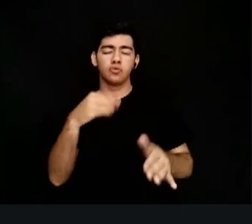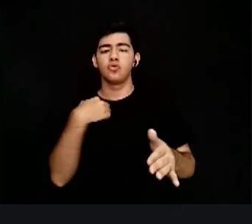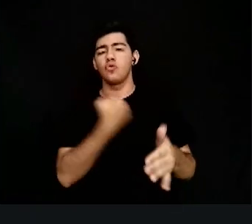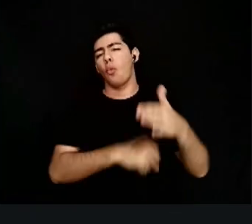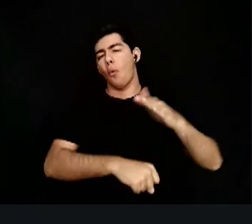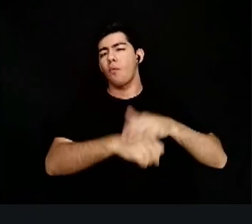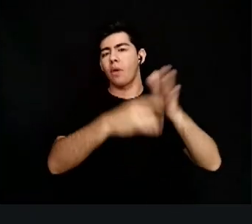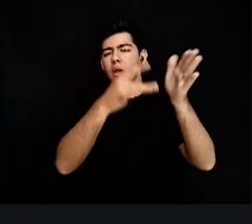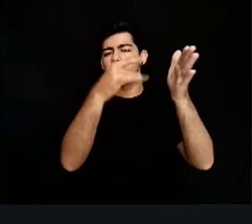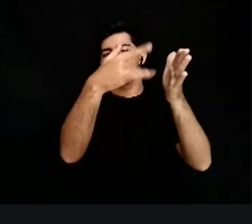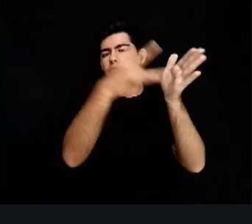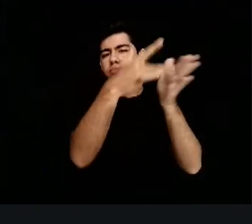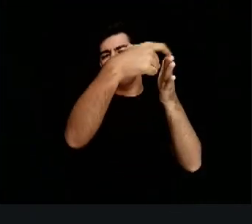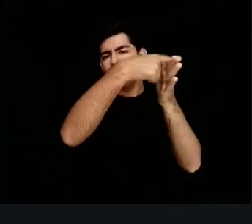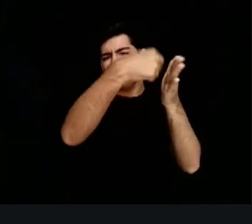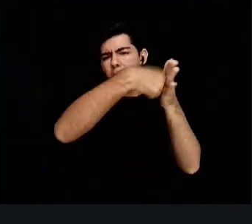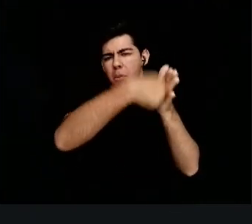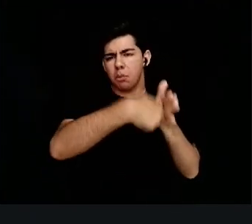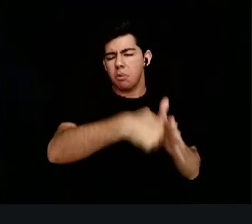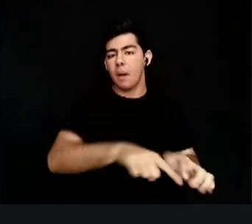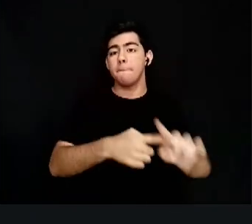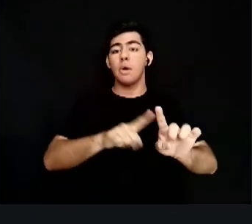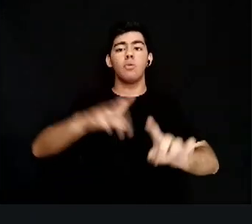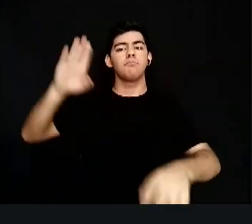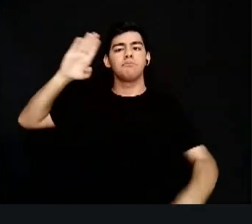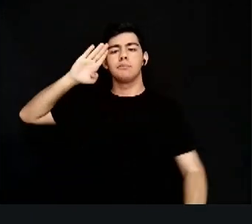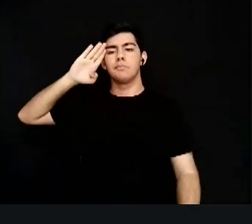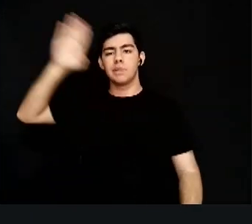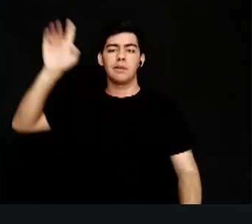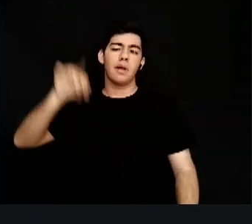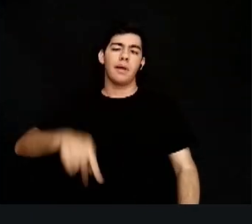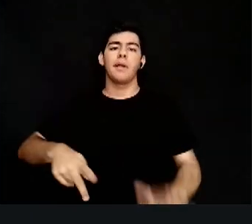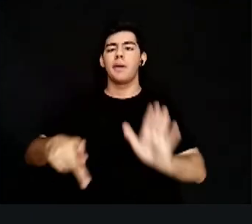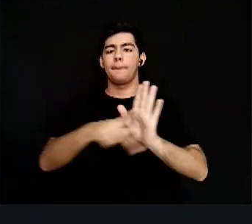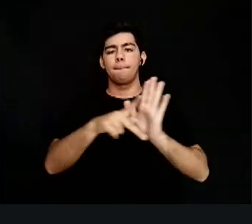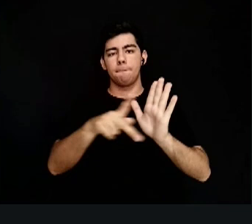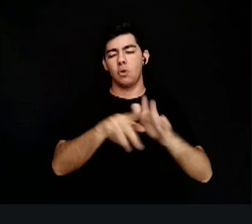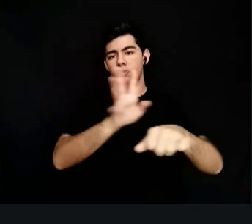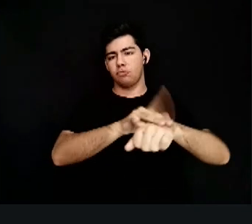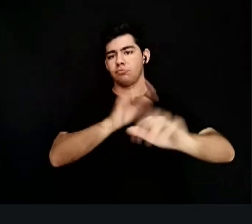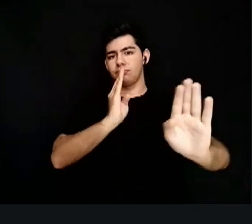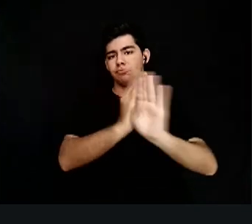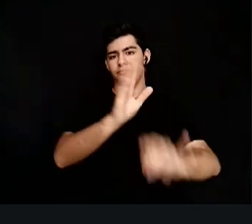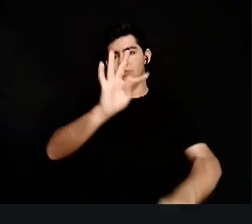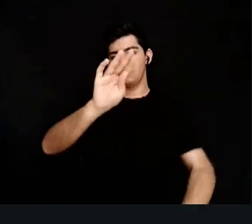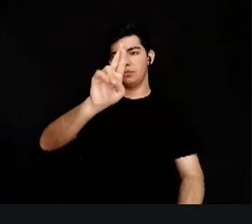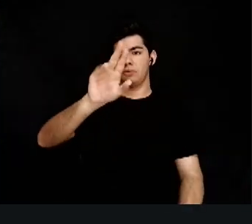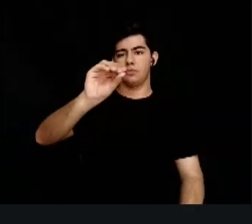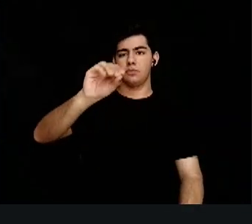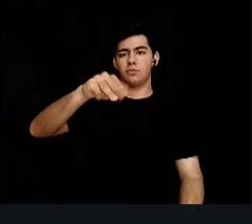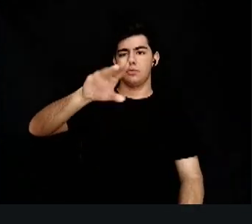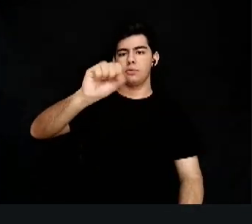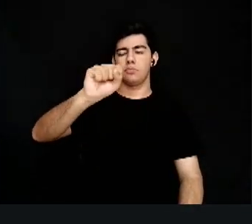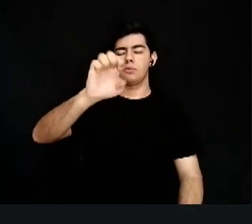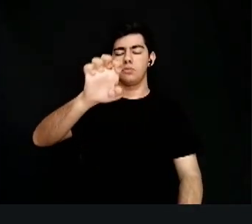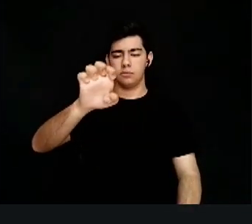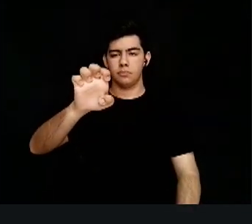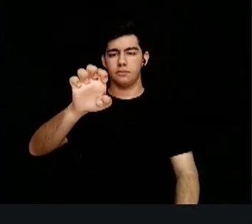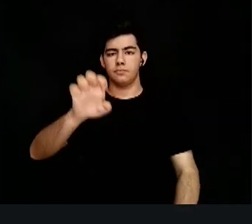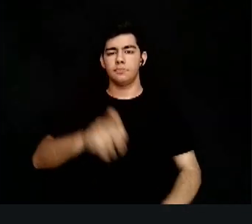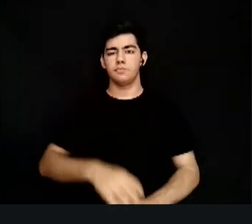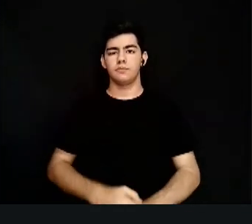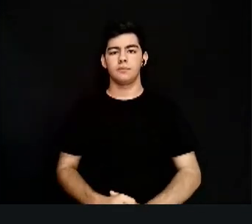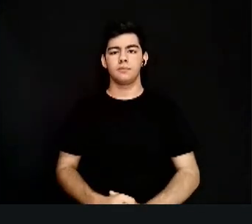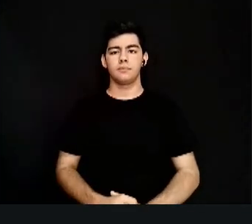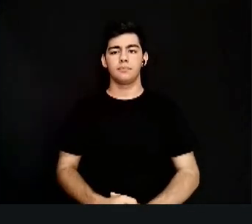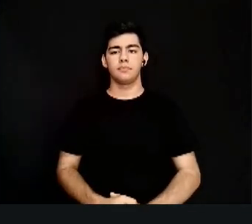existem alguns exames laboratoriais que podem ajudar, mas assim, o exame principal para diagnosticar a trombose venosa profunda no